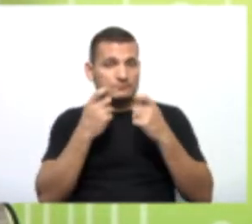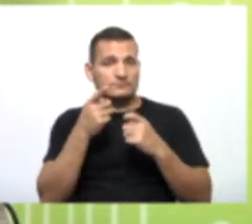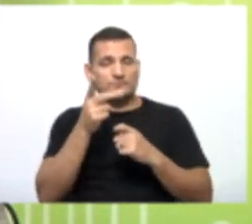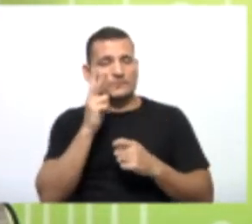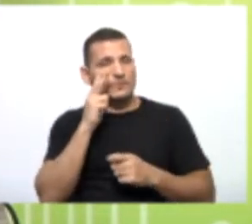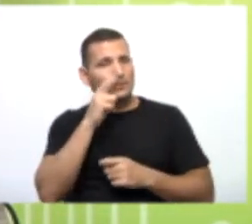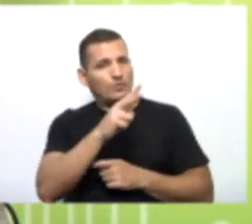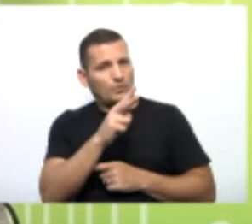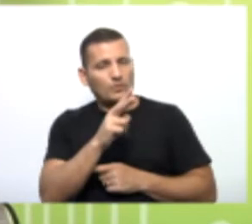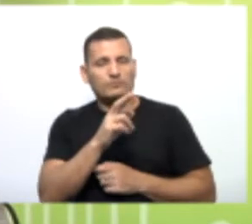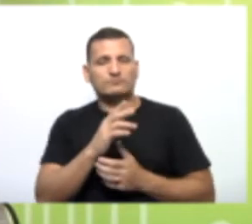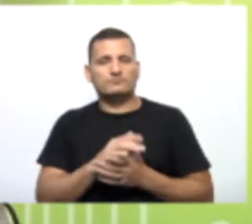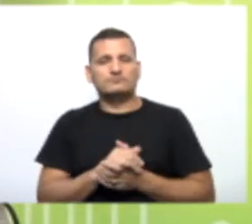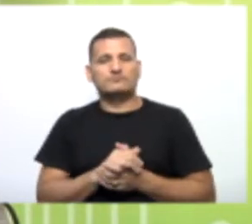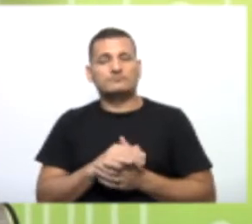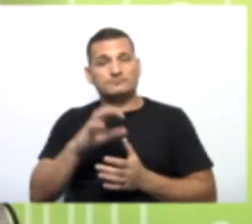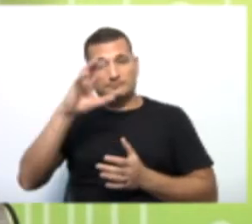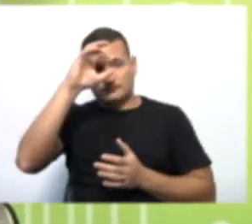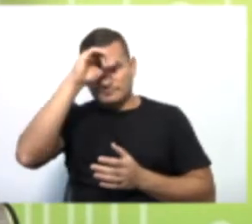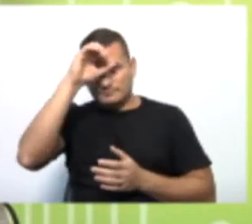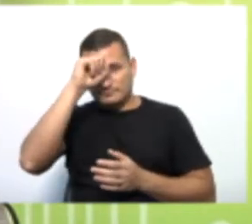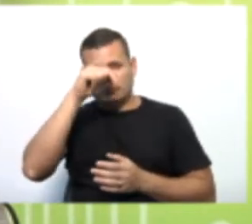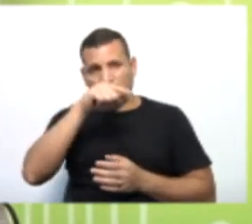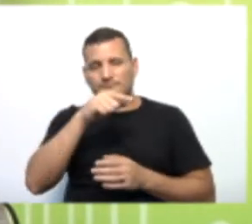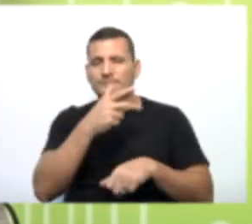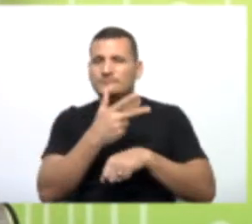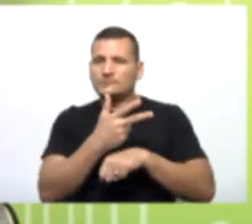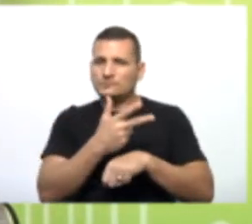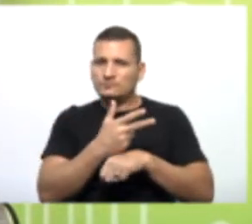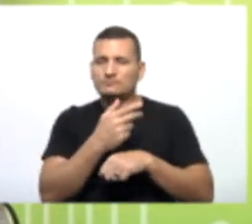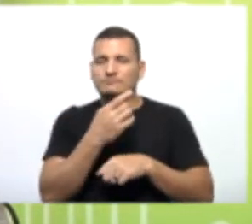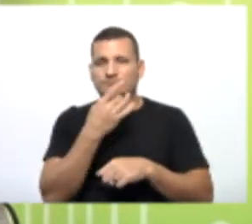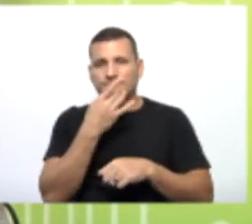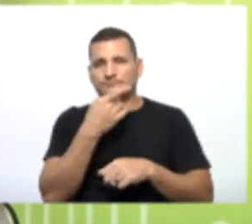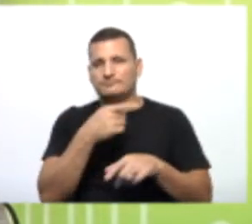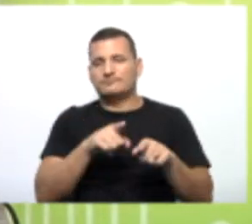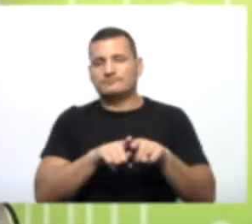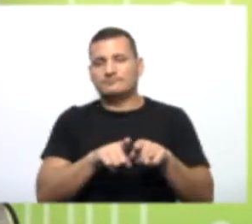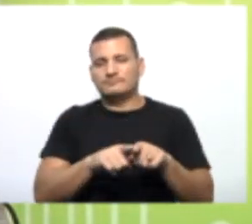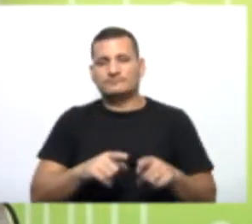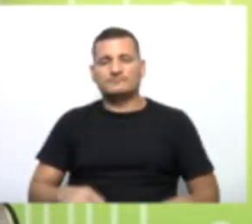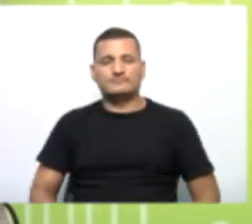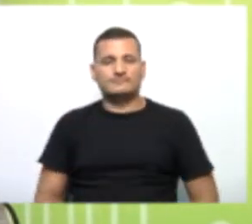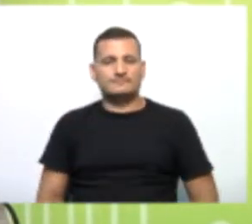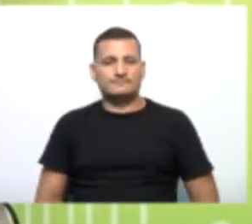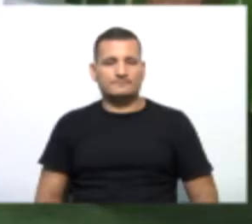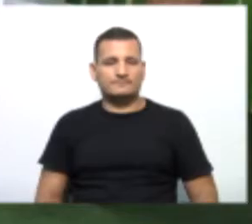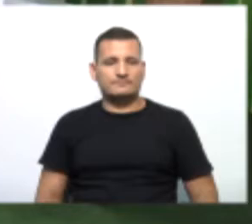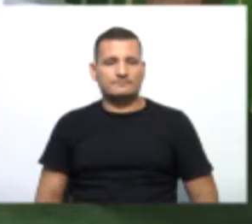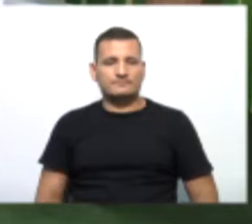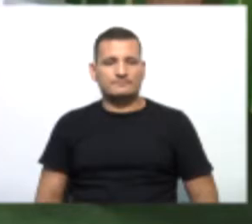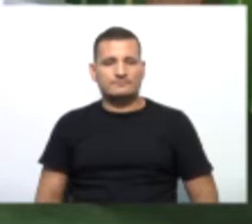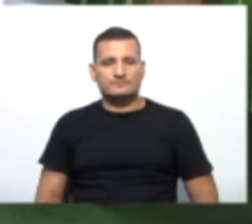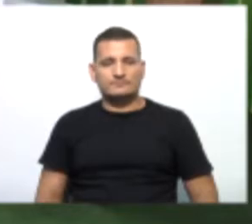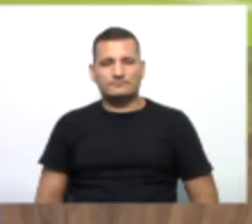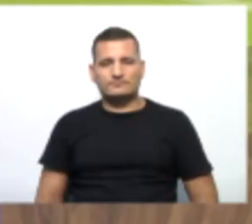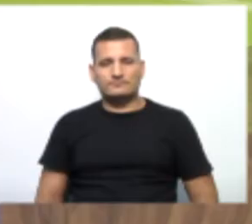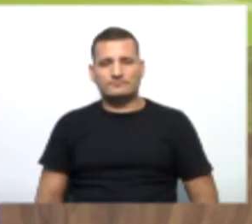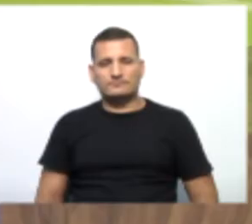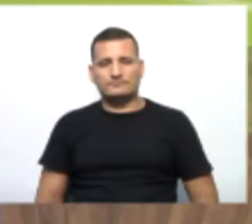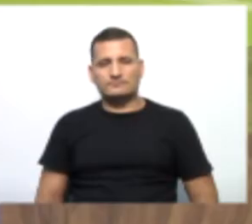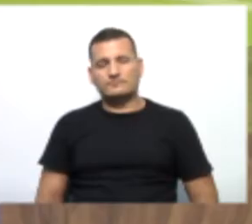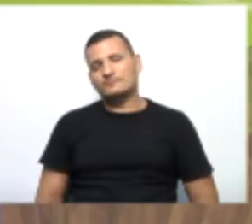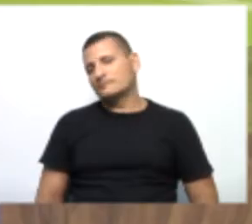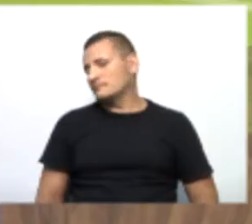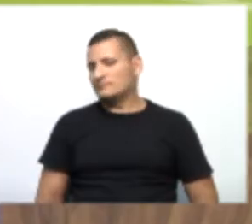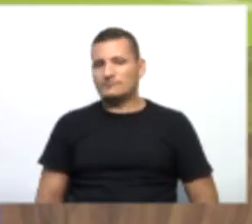olhe, observe, não é? E aprenda com esses vídeos engraçados também, tá bom? E, professor, fale, professor. Né, até voltando aqui, né,